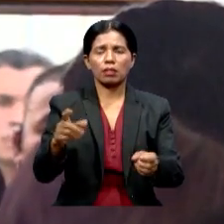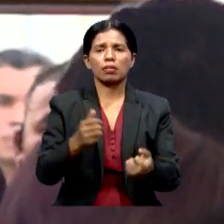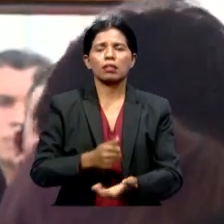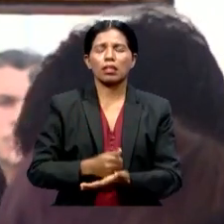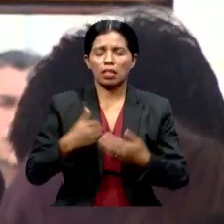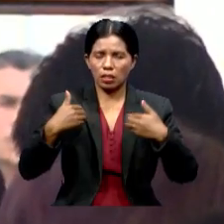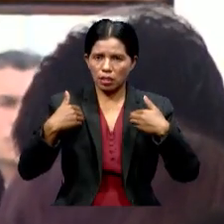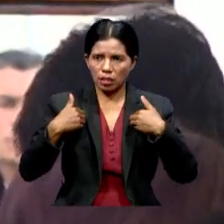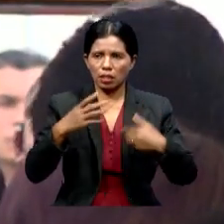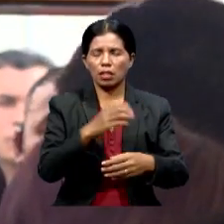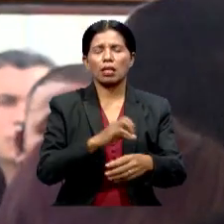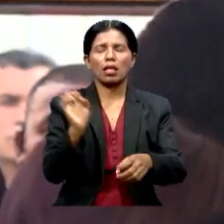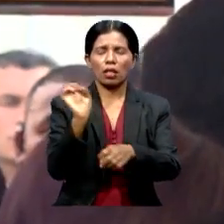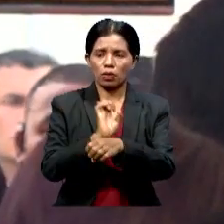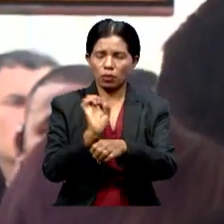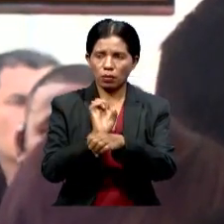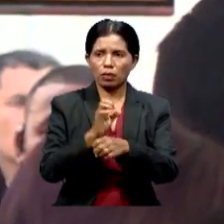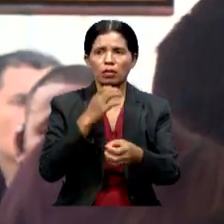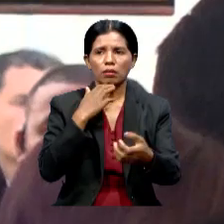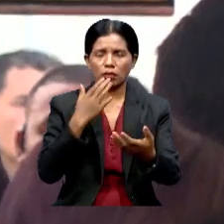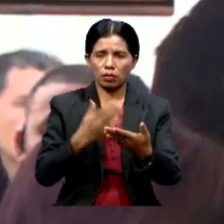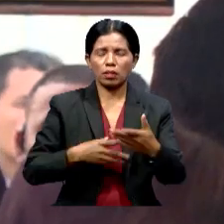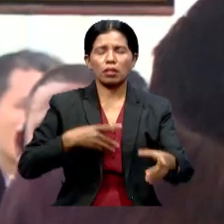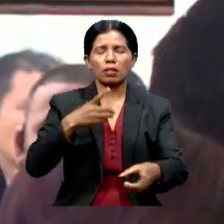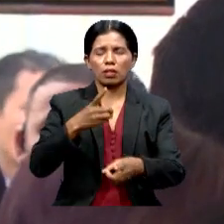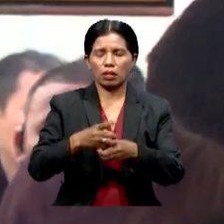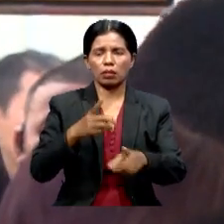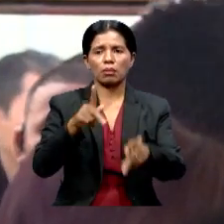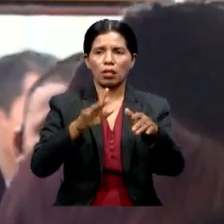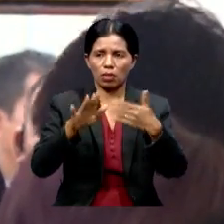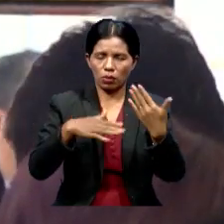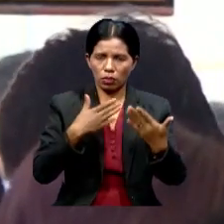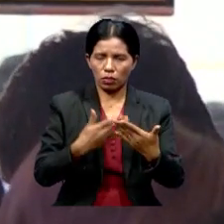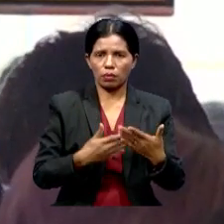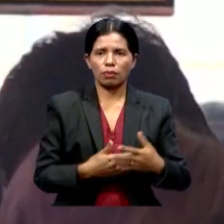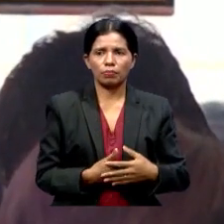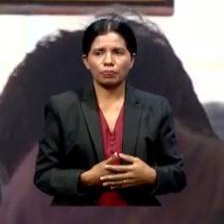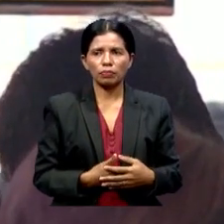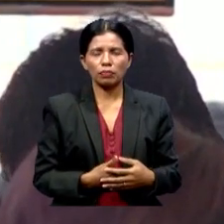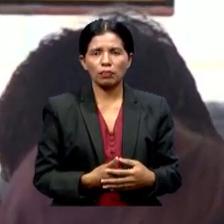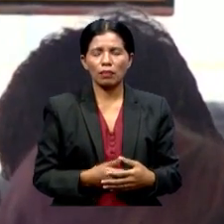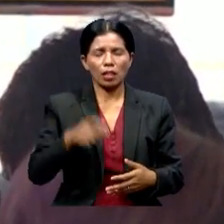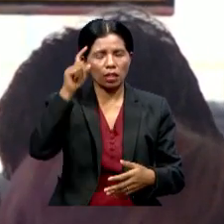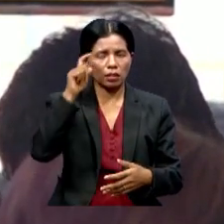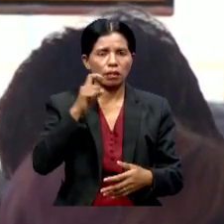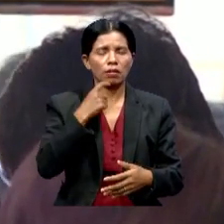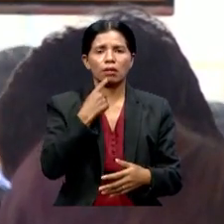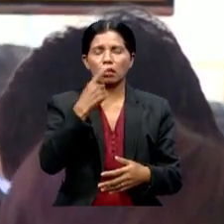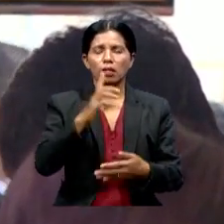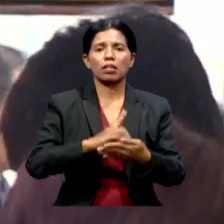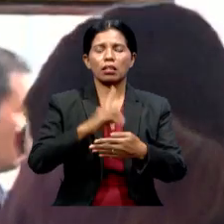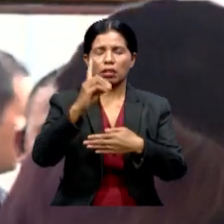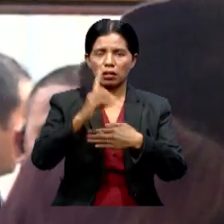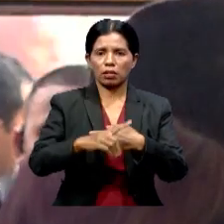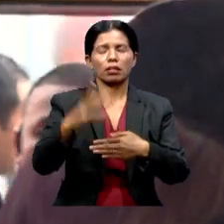moço dividendos econômicos diretos, vai ter a população. Xanana Hactuir, desenvolvimento e a